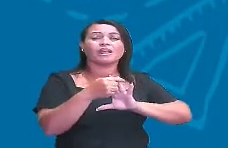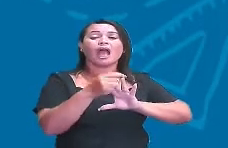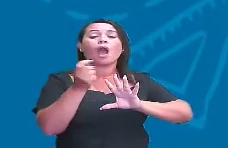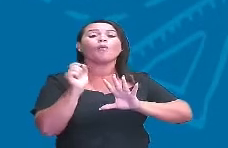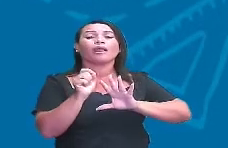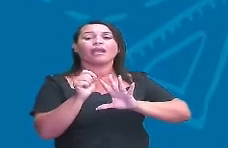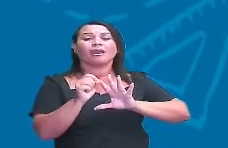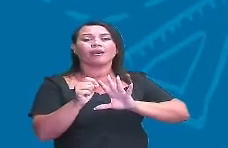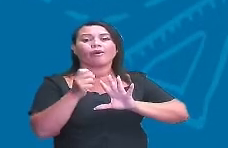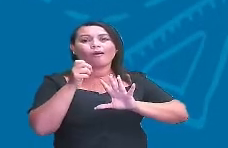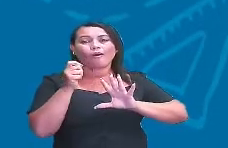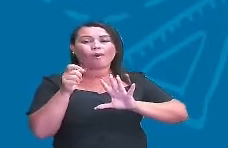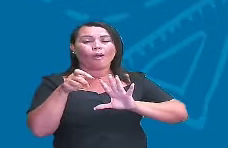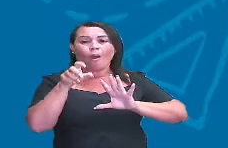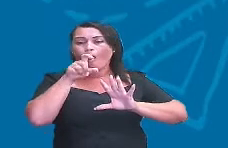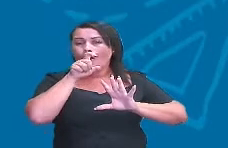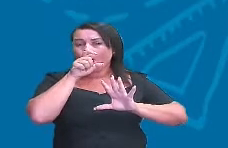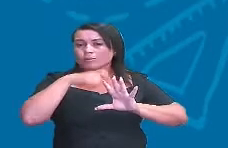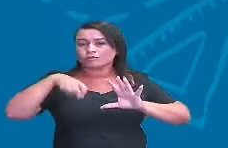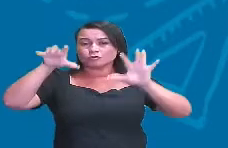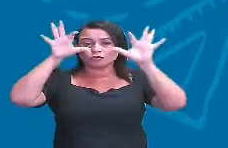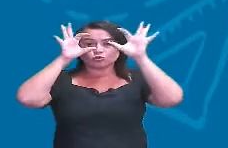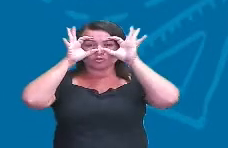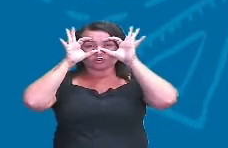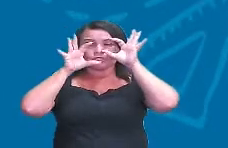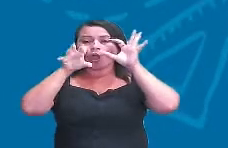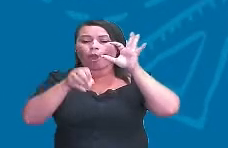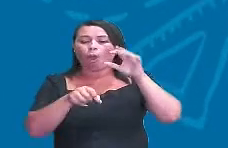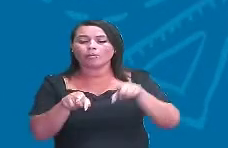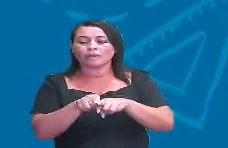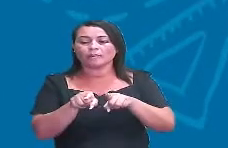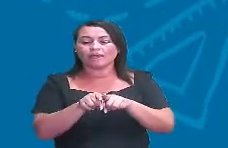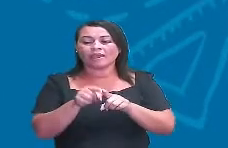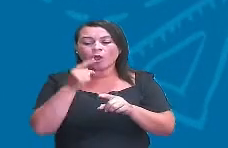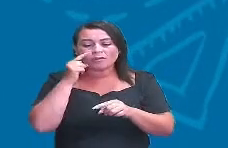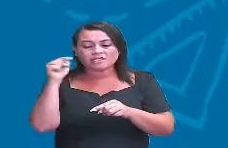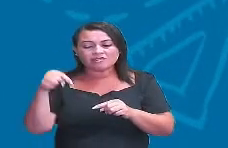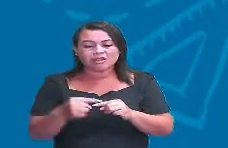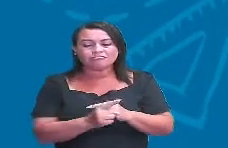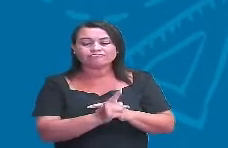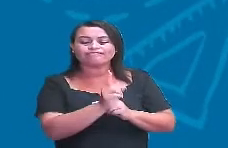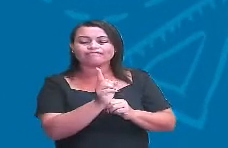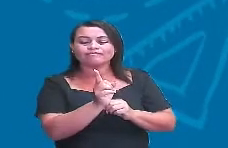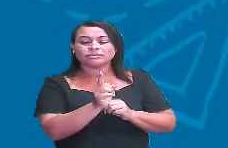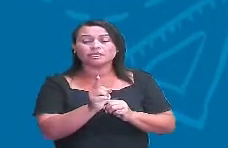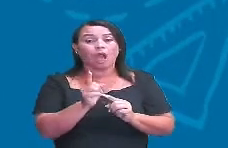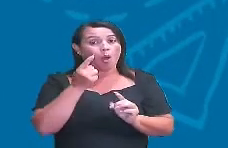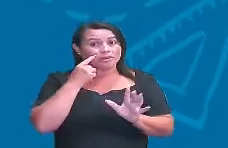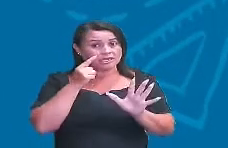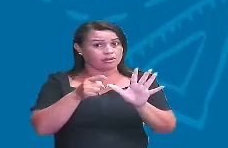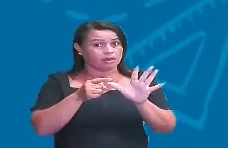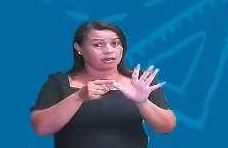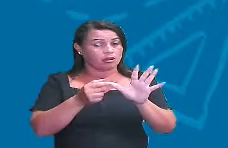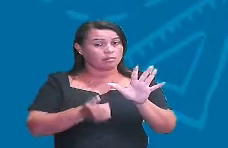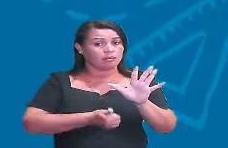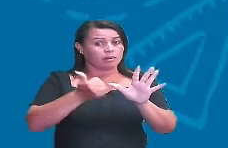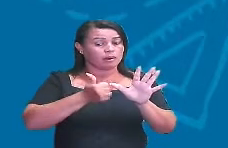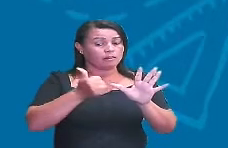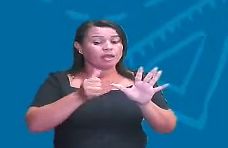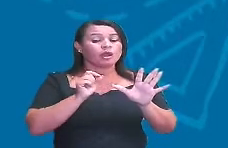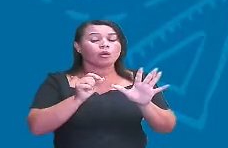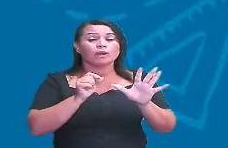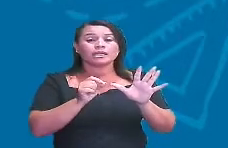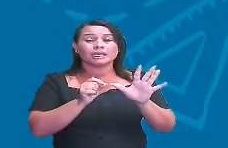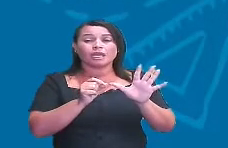primeiro organismo aí, que é o milho, ele é produtor, ele é dito como produtor, certo? Na última aula a gente aprendeu sobre isso.